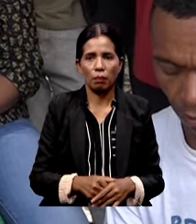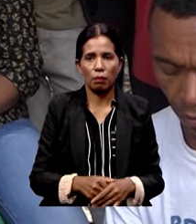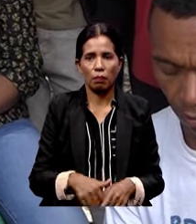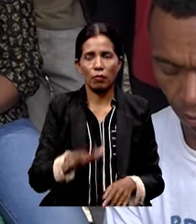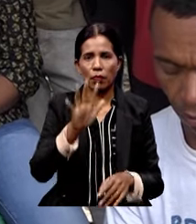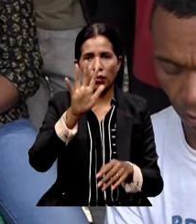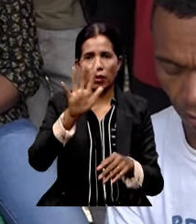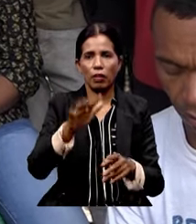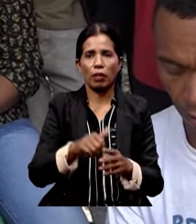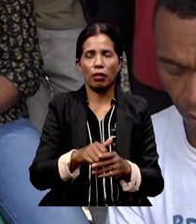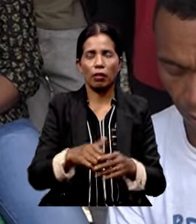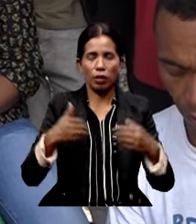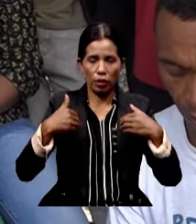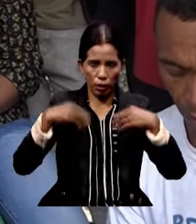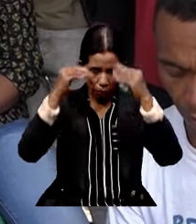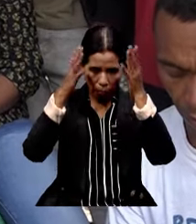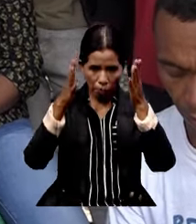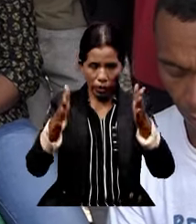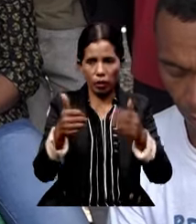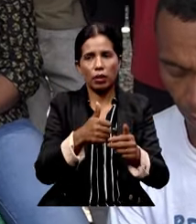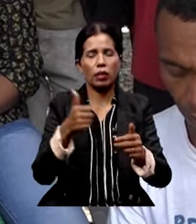Lima, ia mos profesor contratado